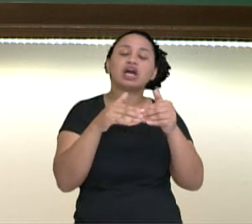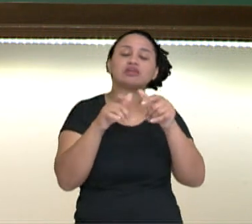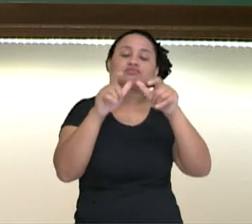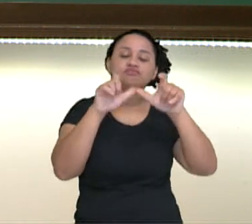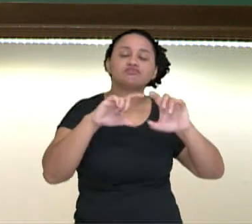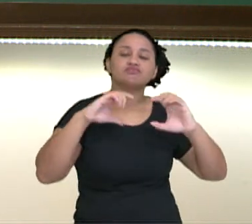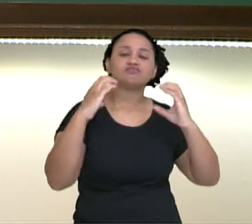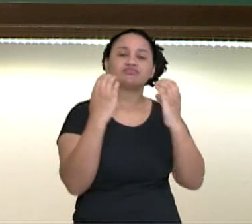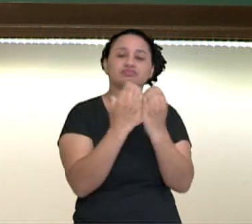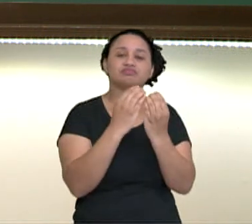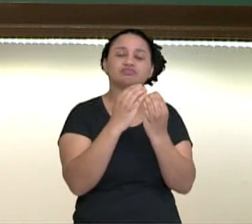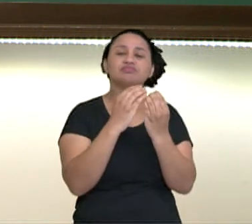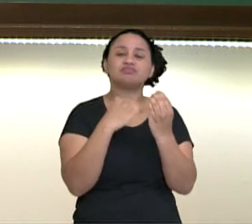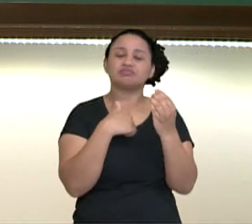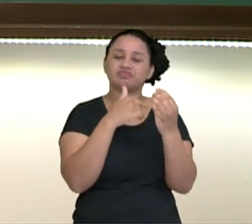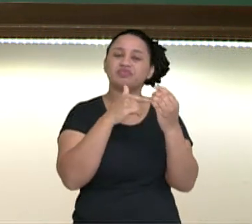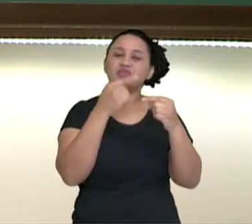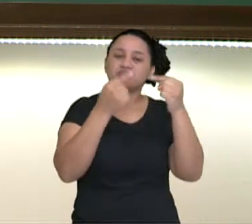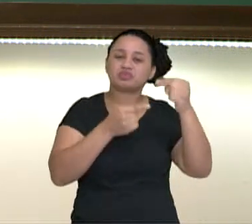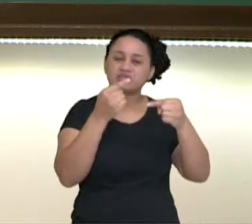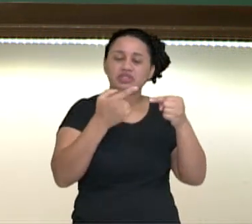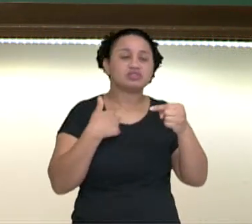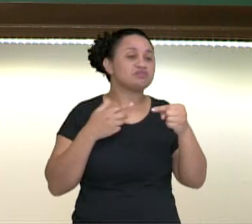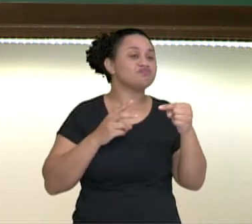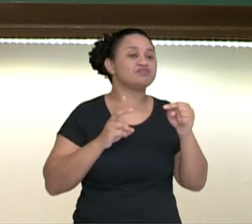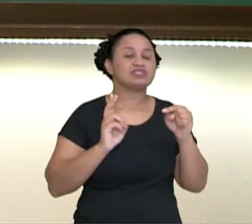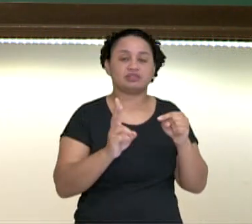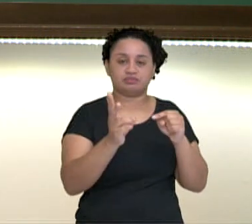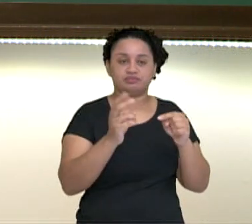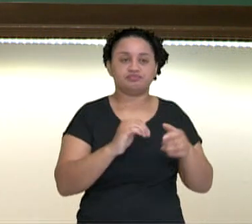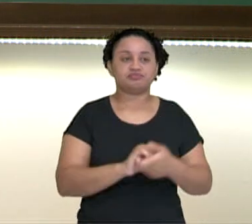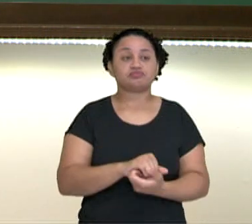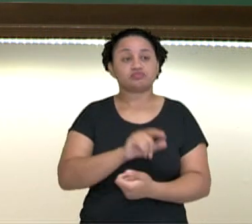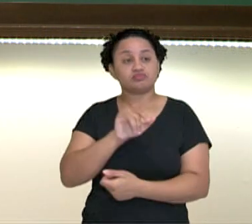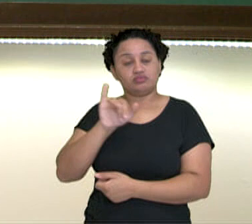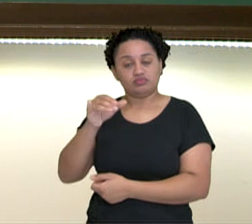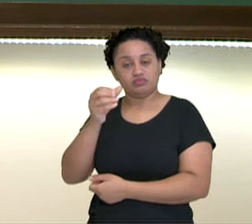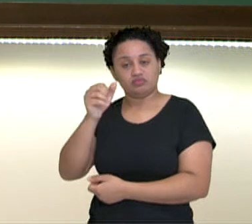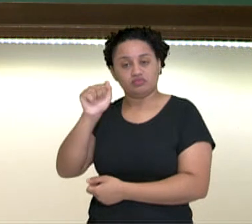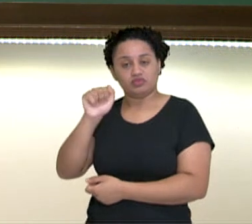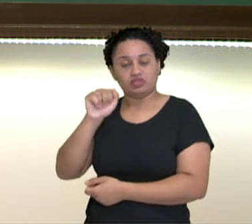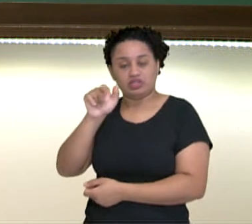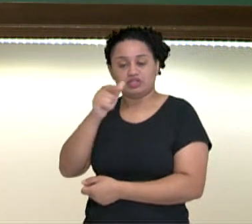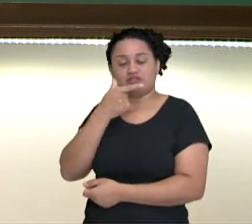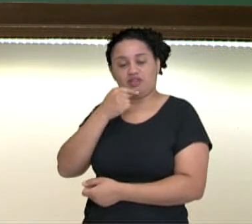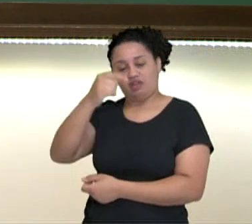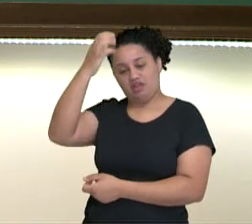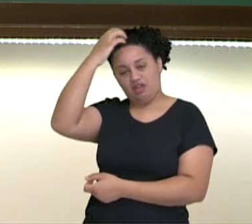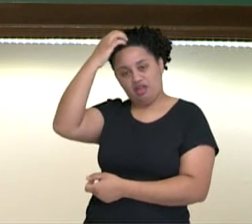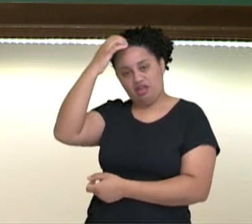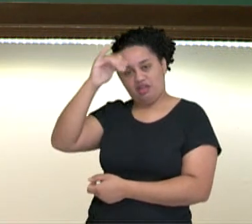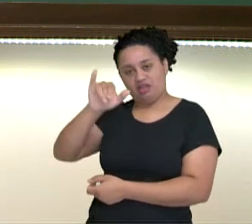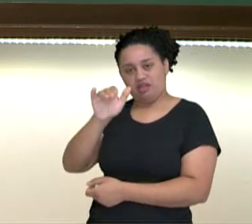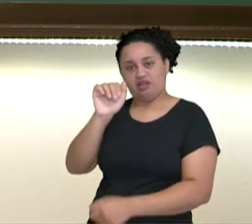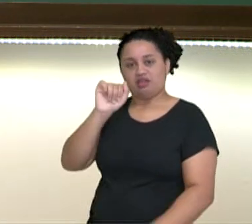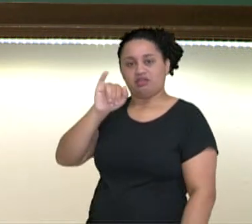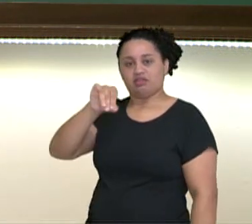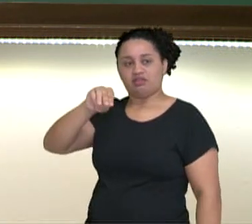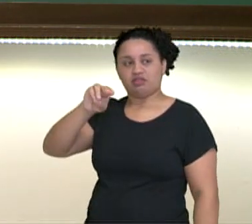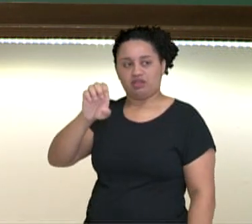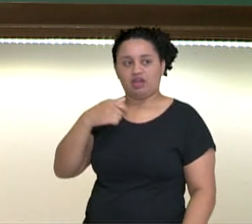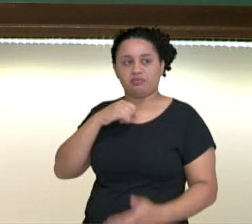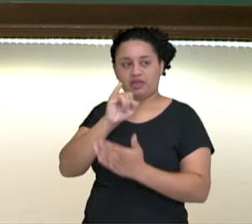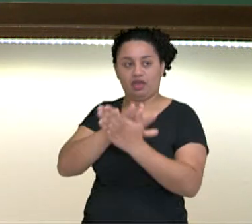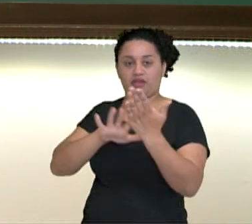parlamento permanentemente. Quando o Jaime II ele tem essa intenção, aqui a